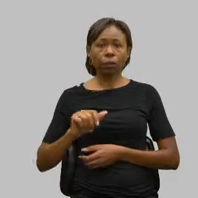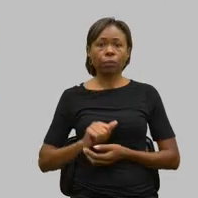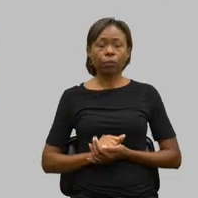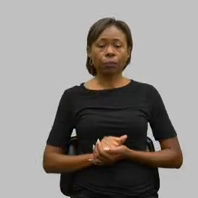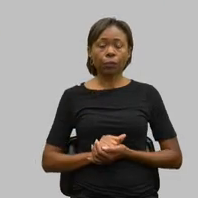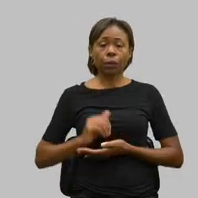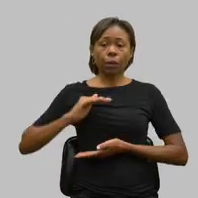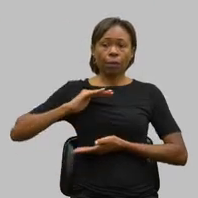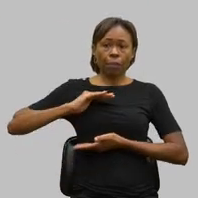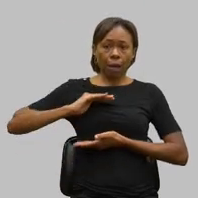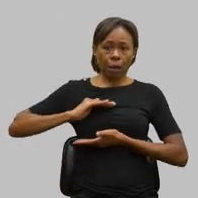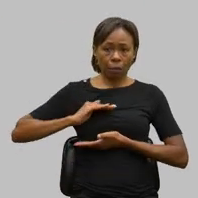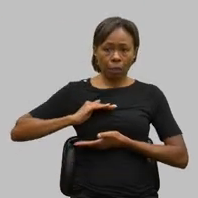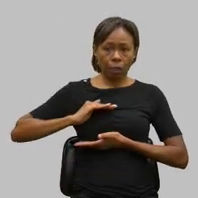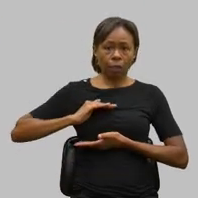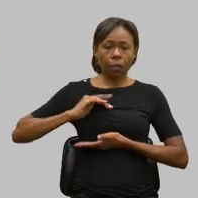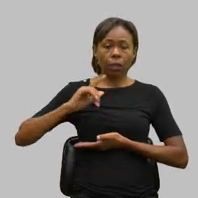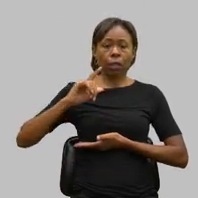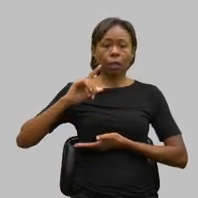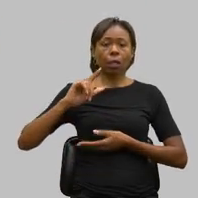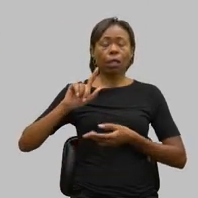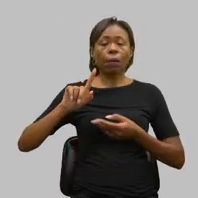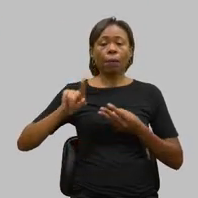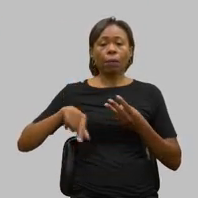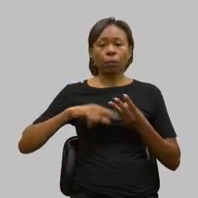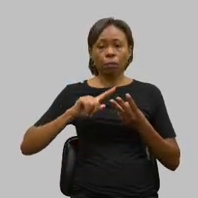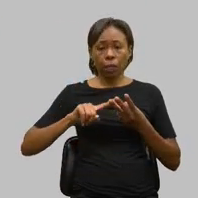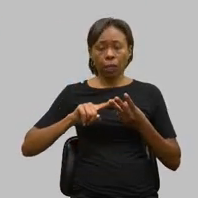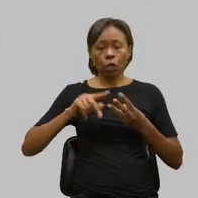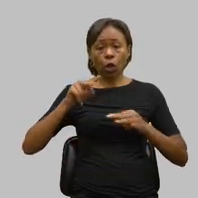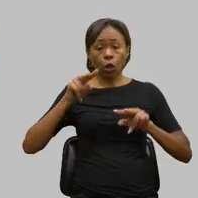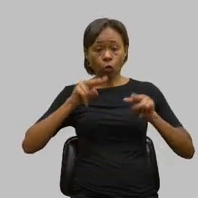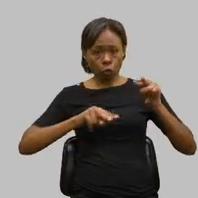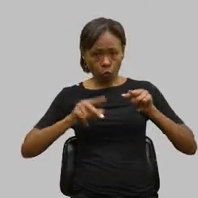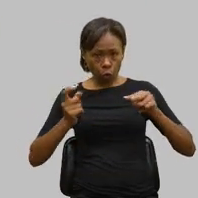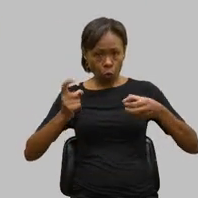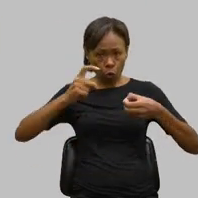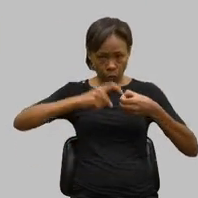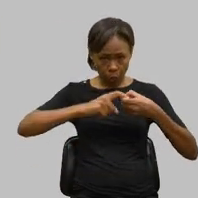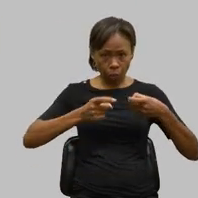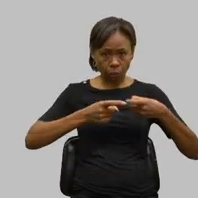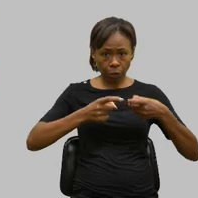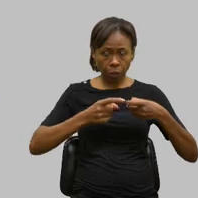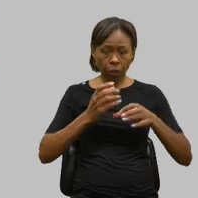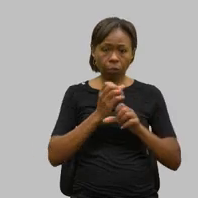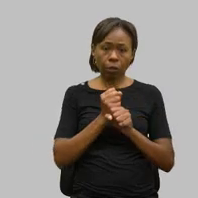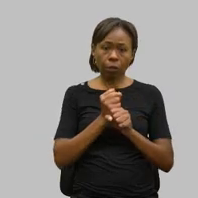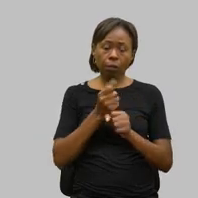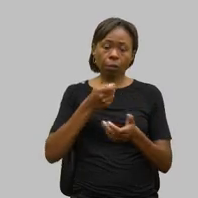para mamografia e para consulta de retorno, eles vão pagar R 125.